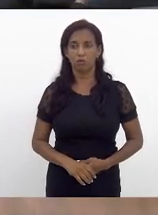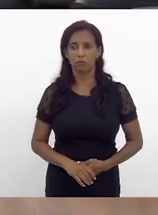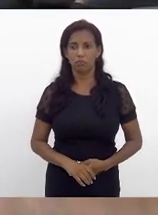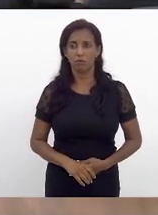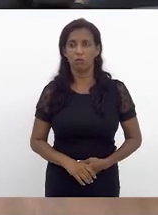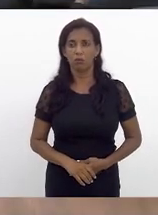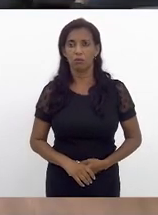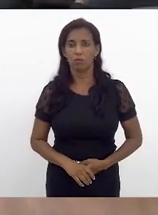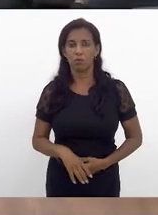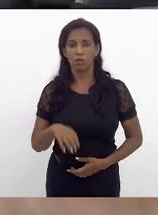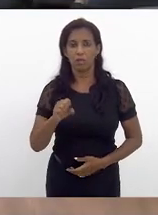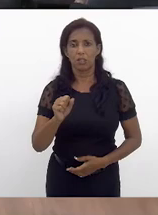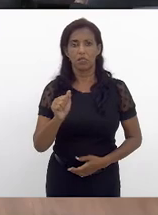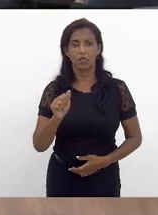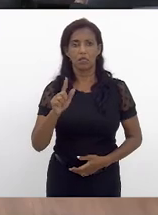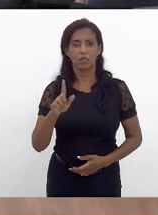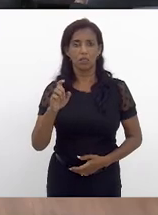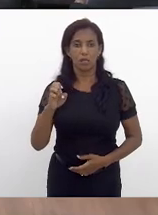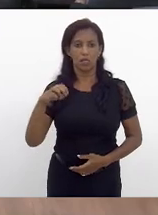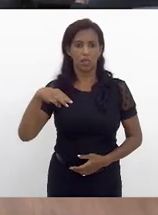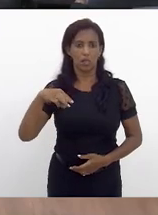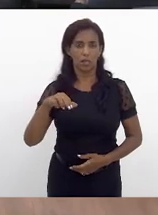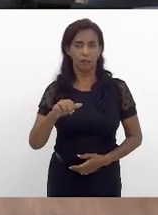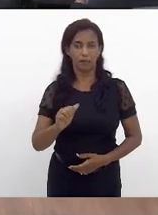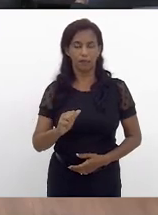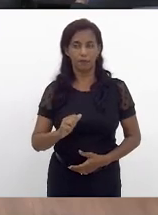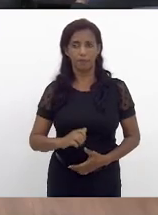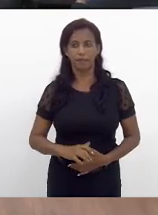Deputado Coronel Salema.